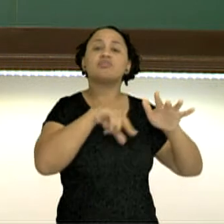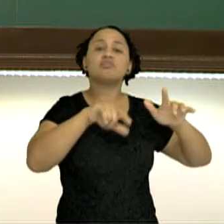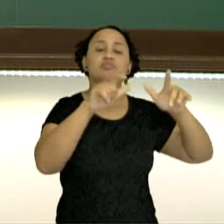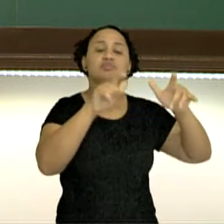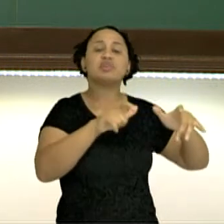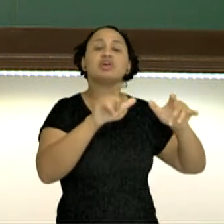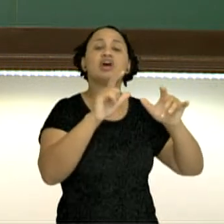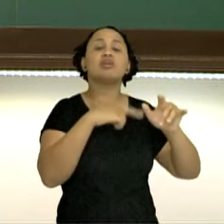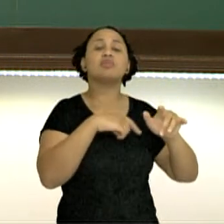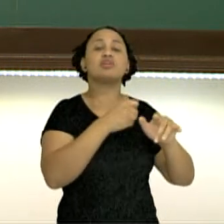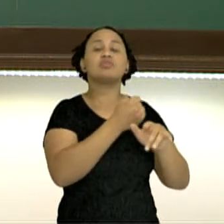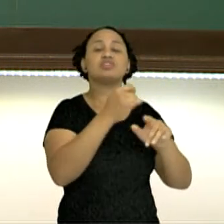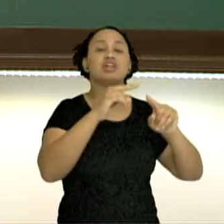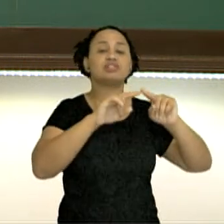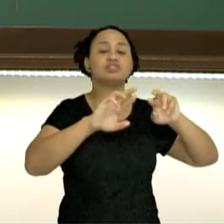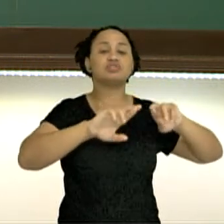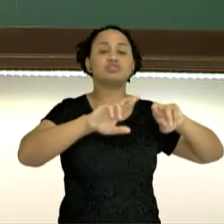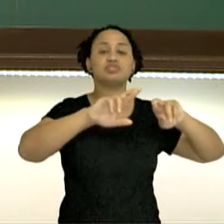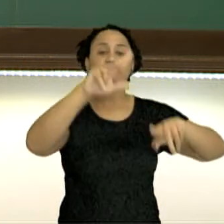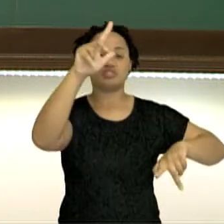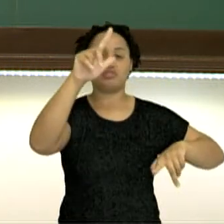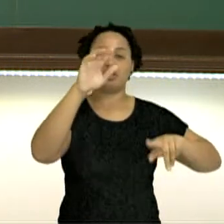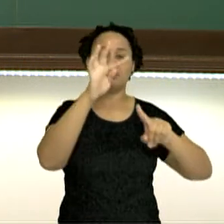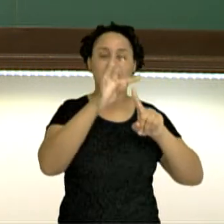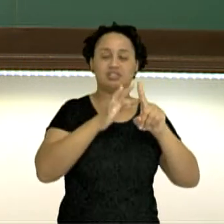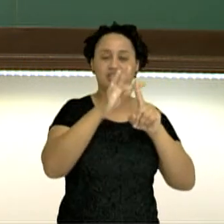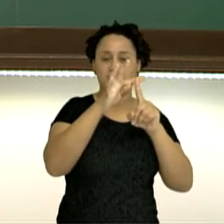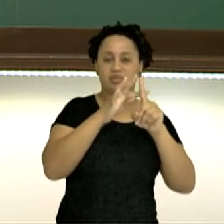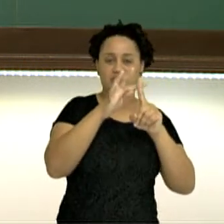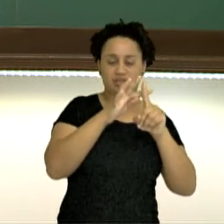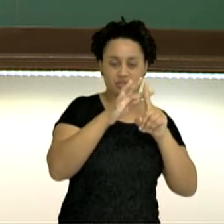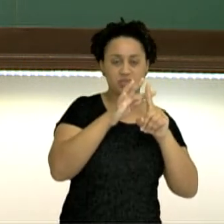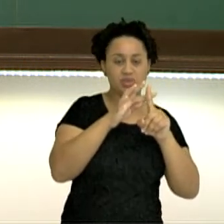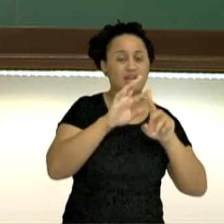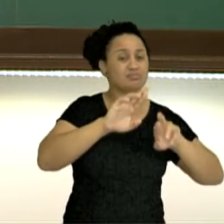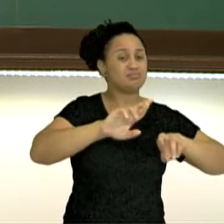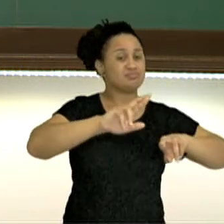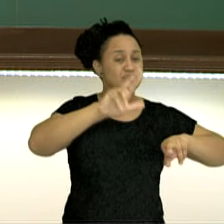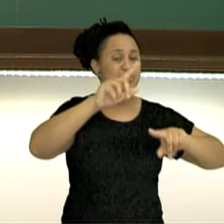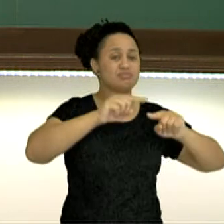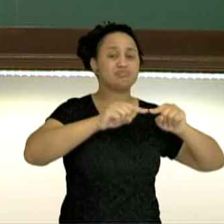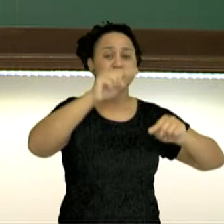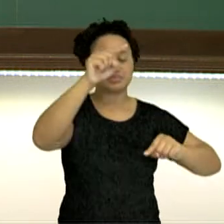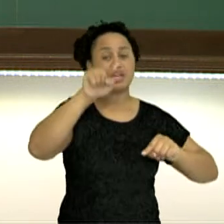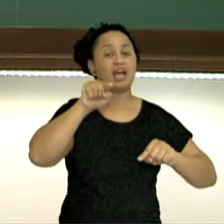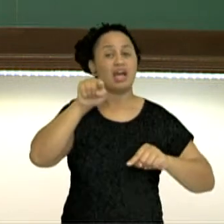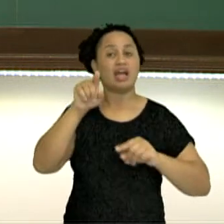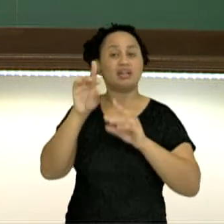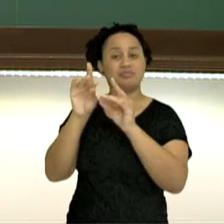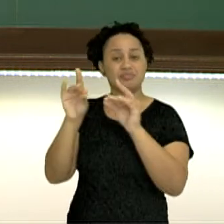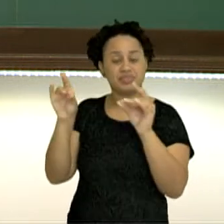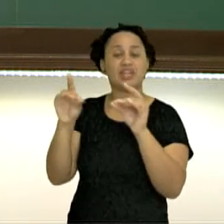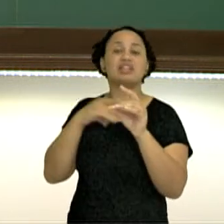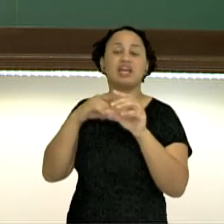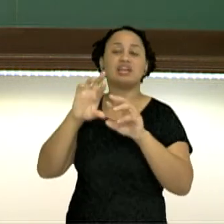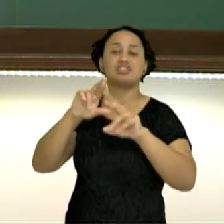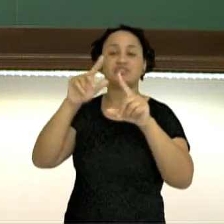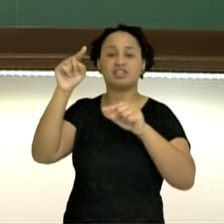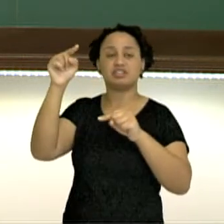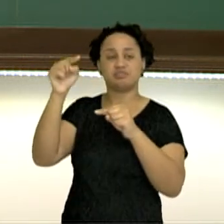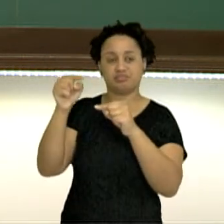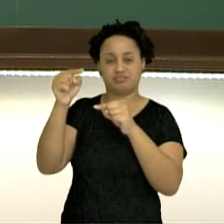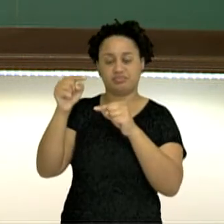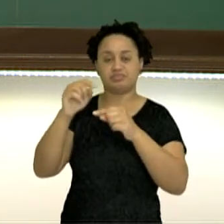uma grande amplitude térmica ao serem comparadas com áreas que apresentam a disponibilidade de corpos hídricos ou umidade na